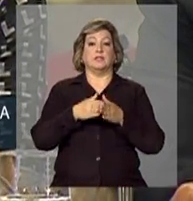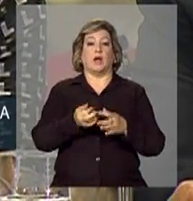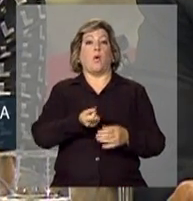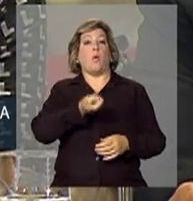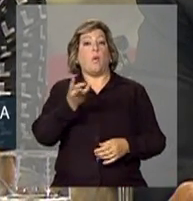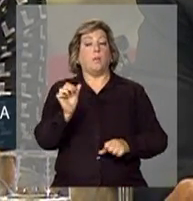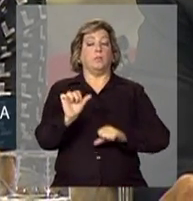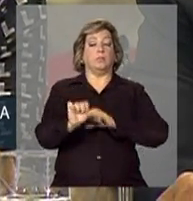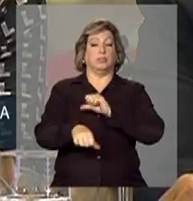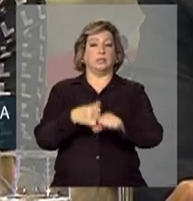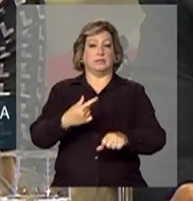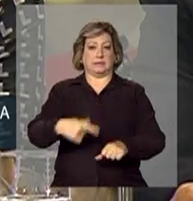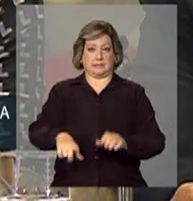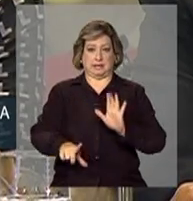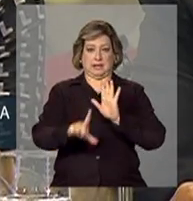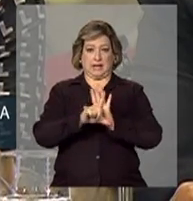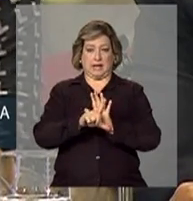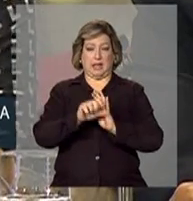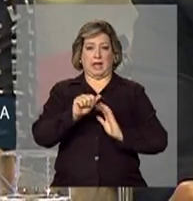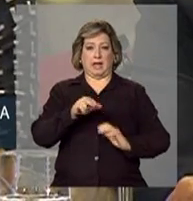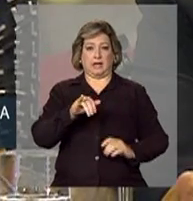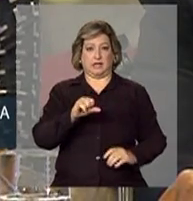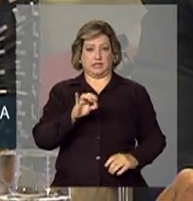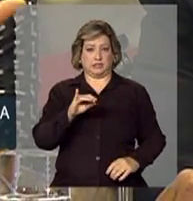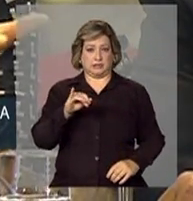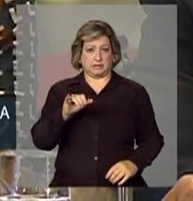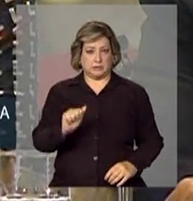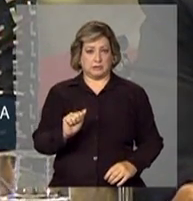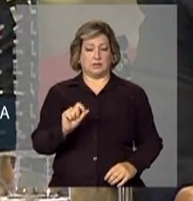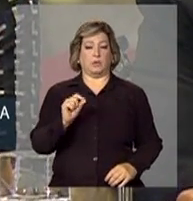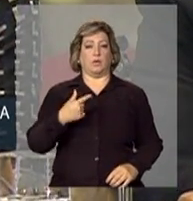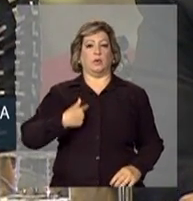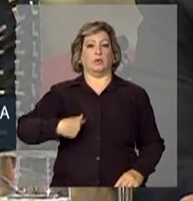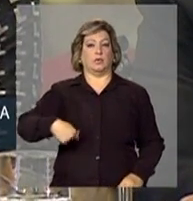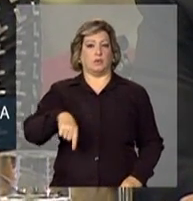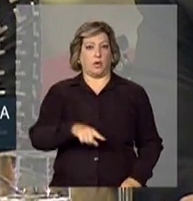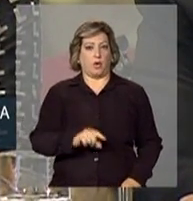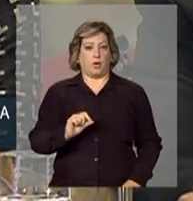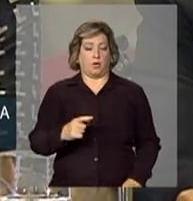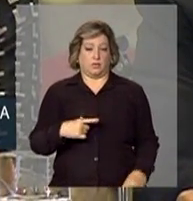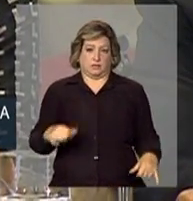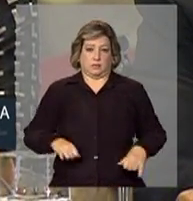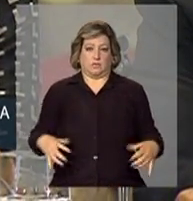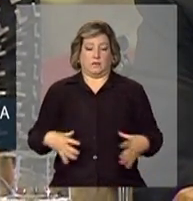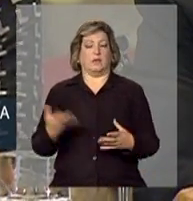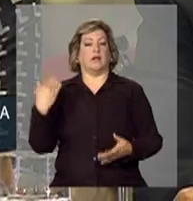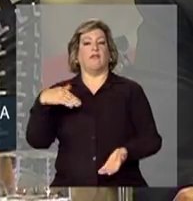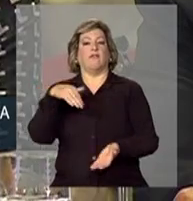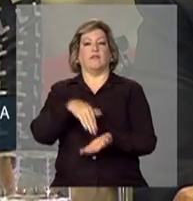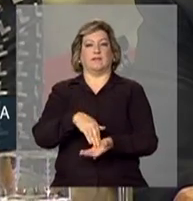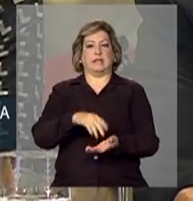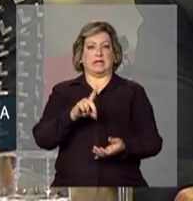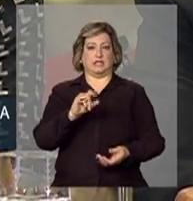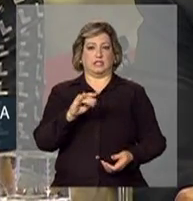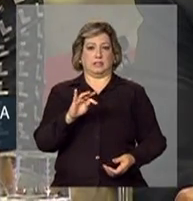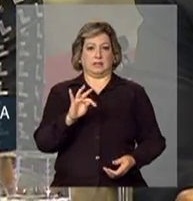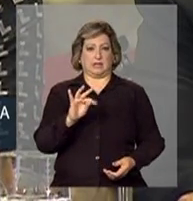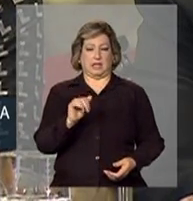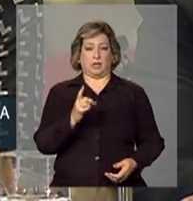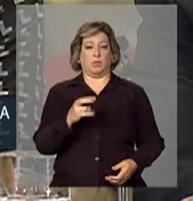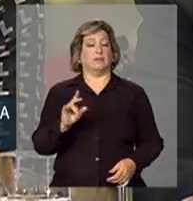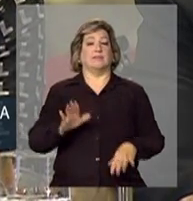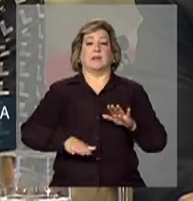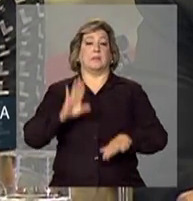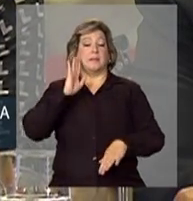dessa lei de anistia, a qual nós fomos praticamente submetidos, né, ao final da ditadura, isso vai depender muito da